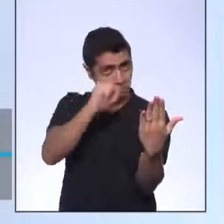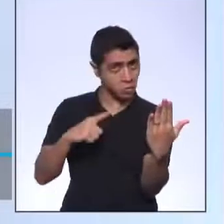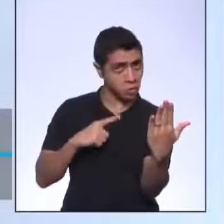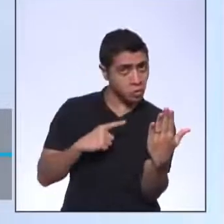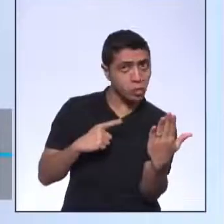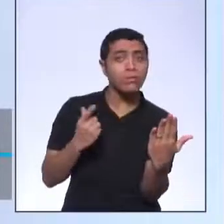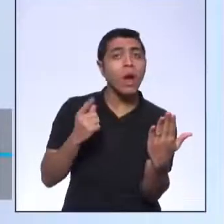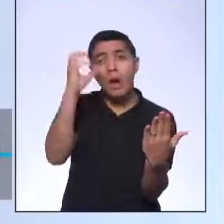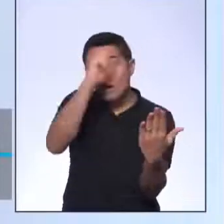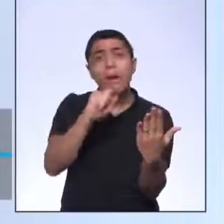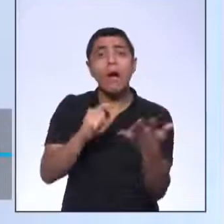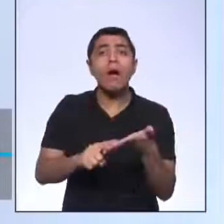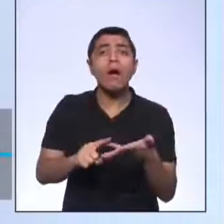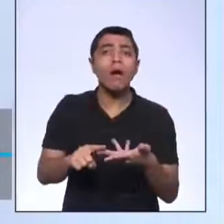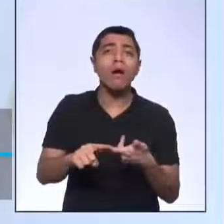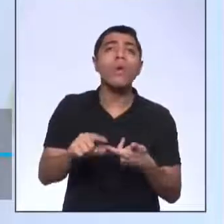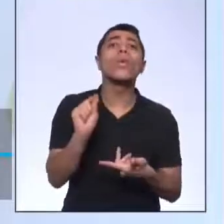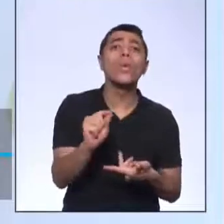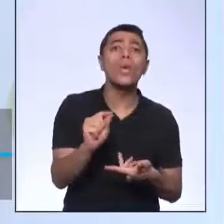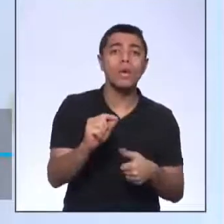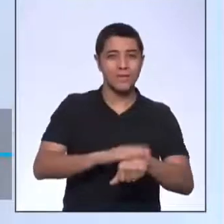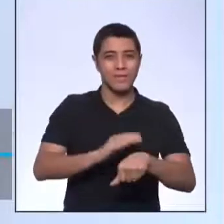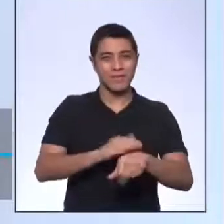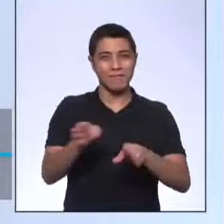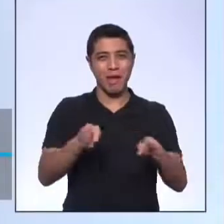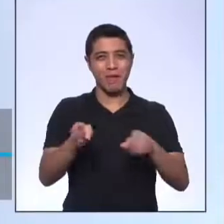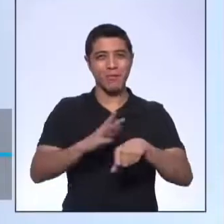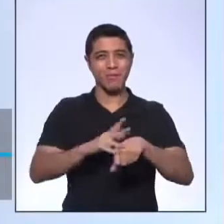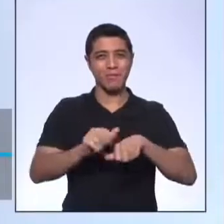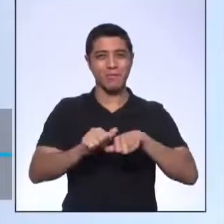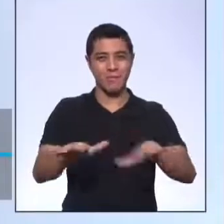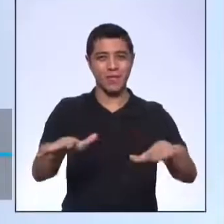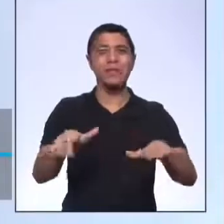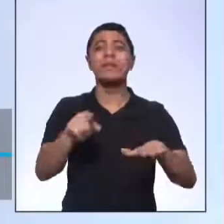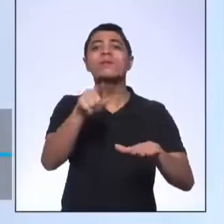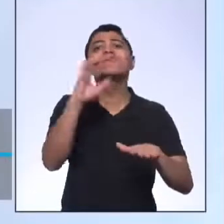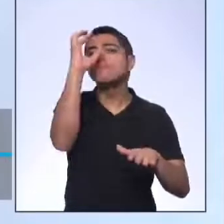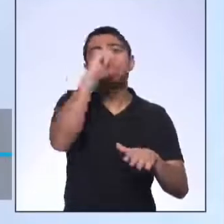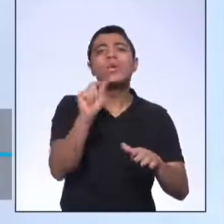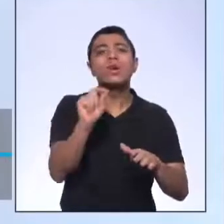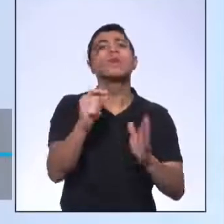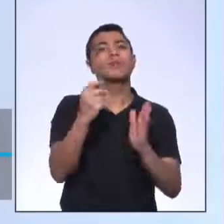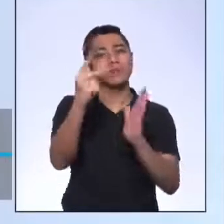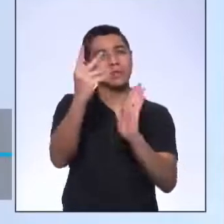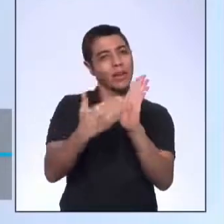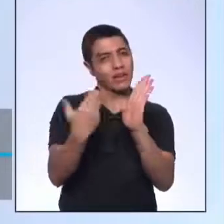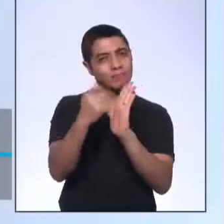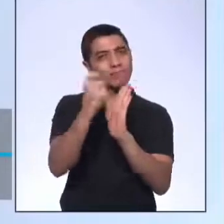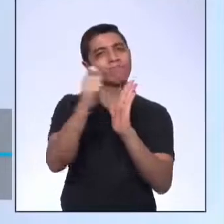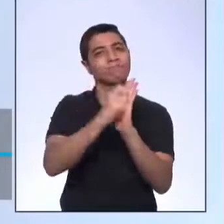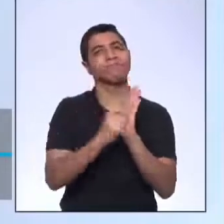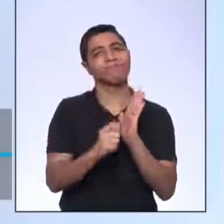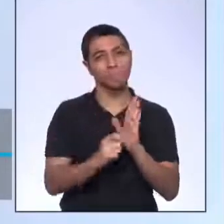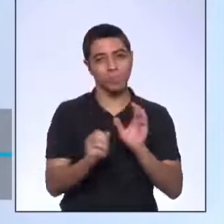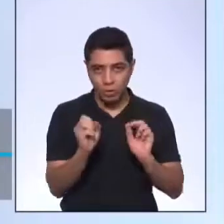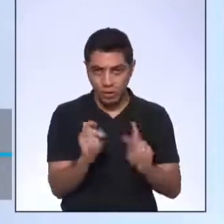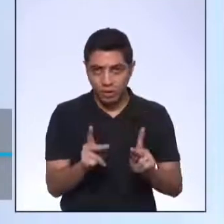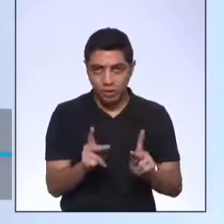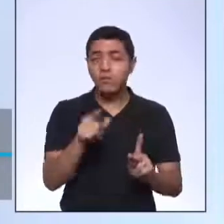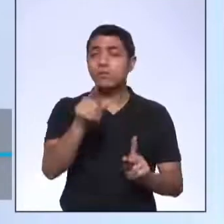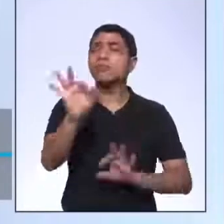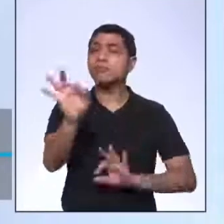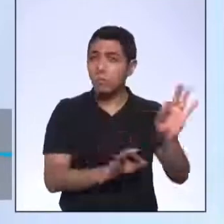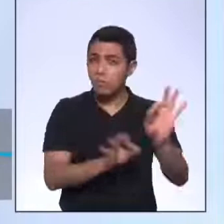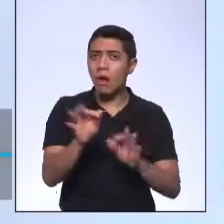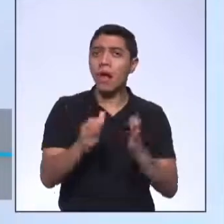quê que vocês aprenderam nesse período de pandemia Tá certo então deixa tudo amor batia no caderno cria uma pastinha um portfólio